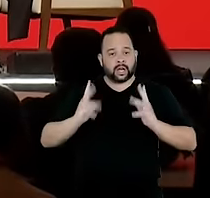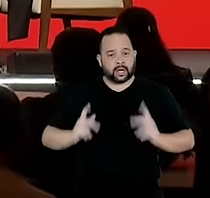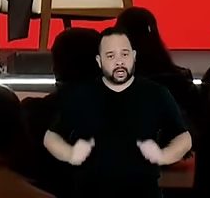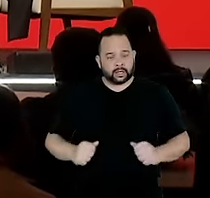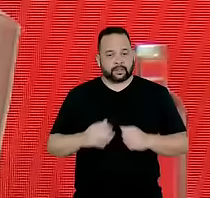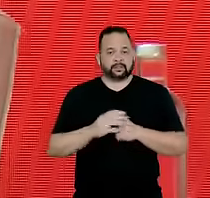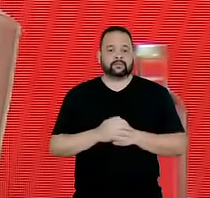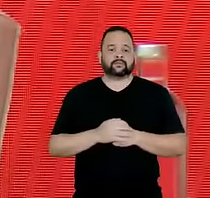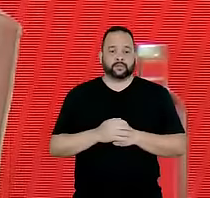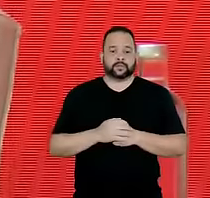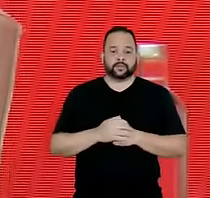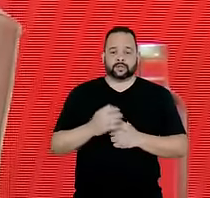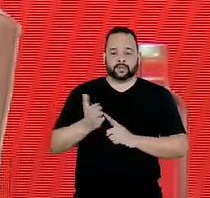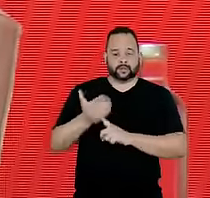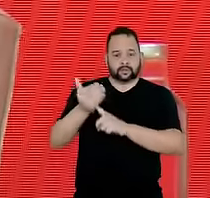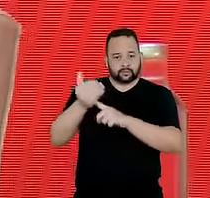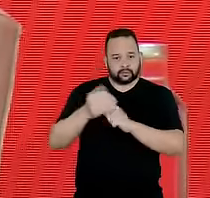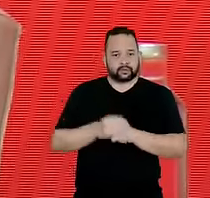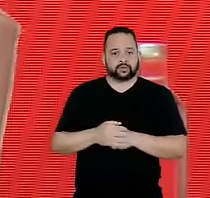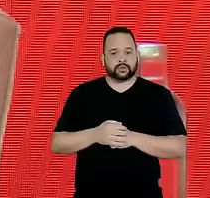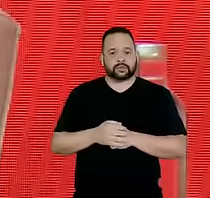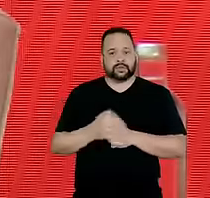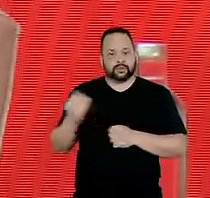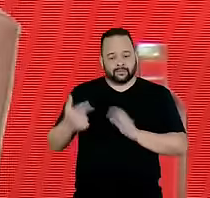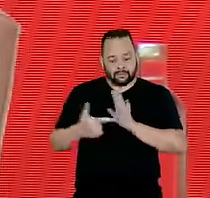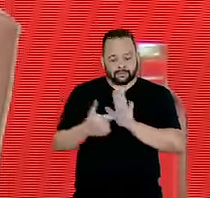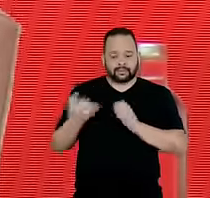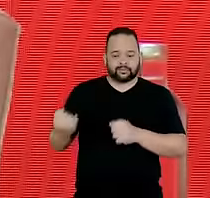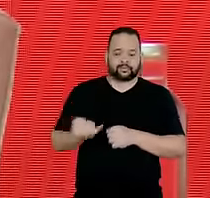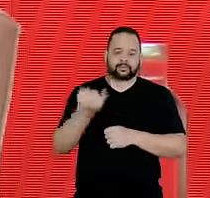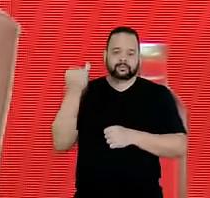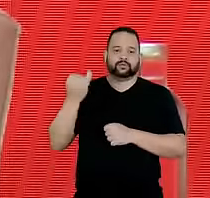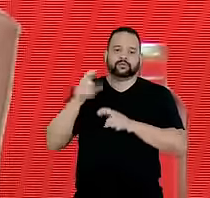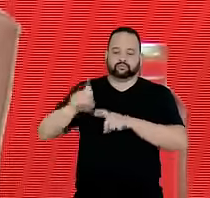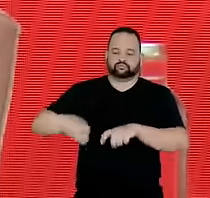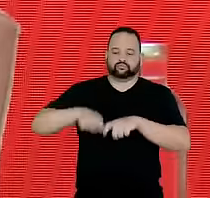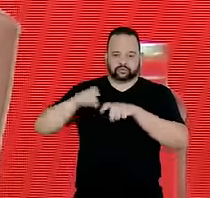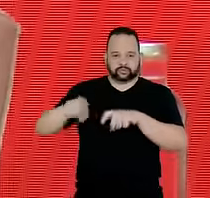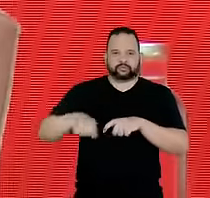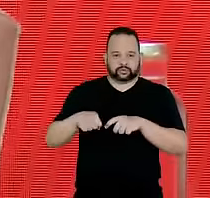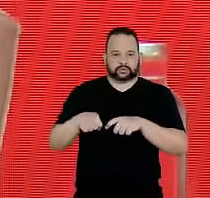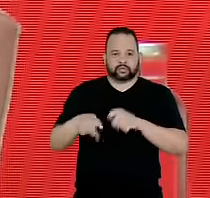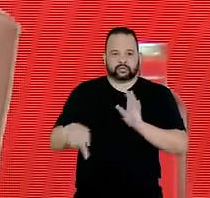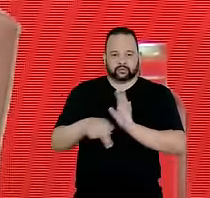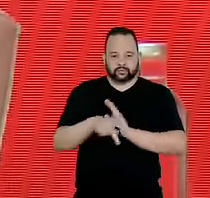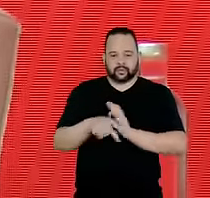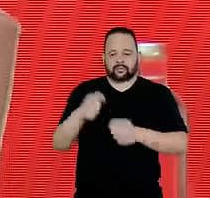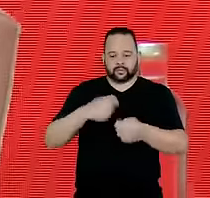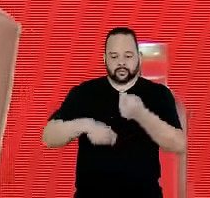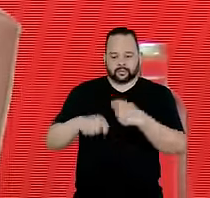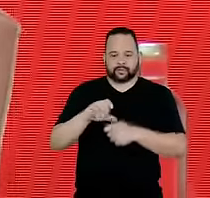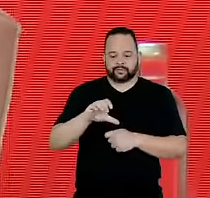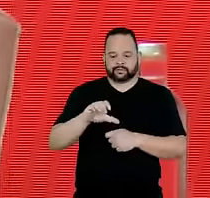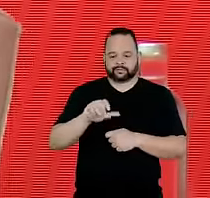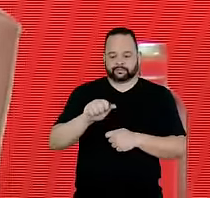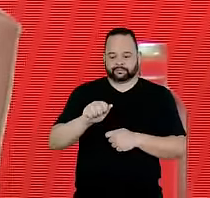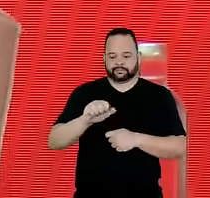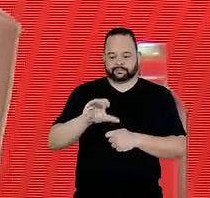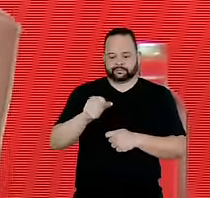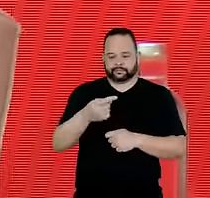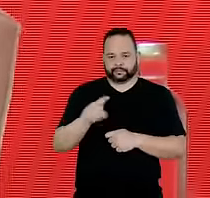Market a importância de crescer O agronegócio no mercado dos capitais lá na origem quando nós Assumimos a cvm O